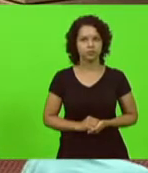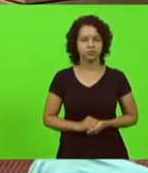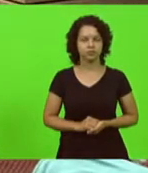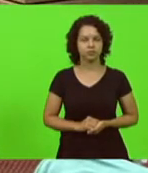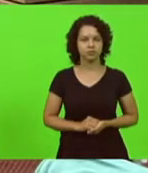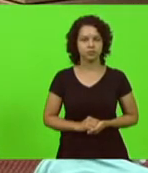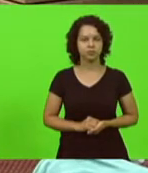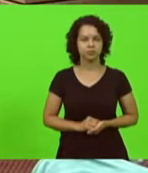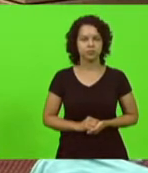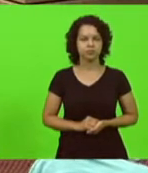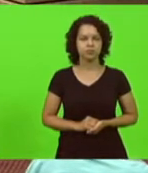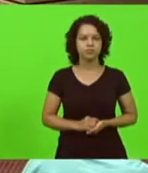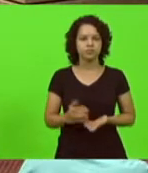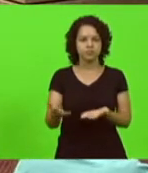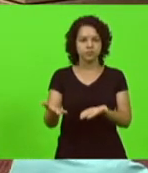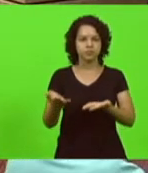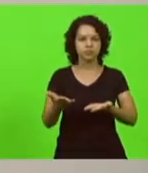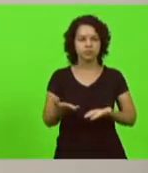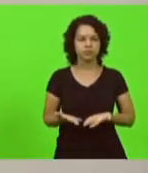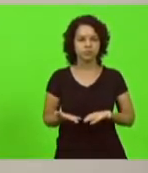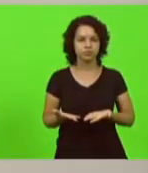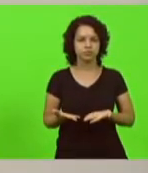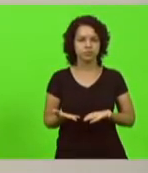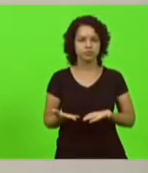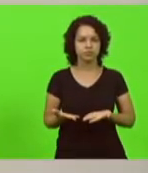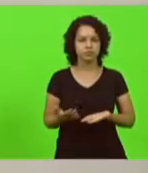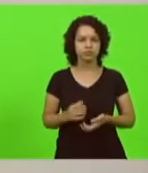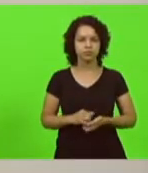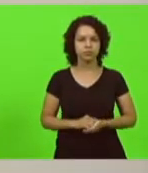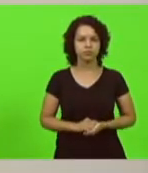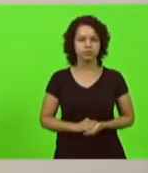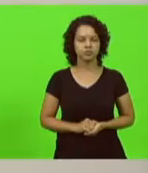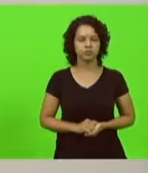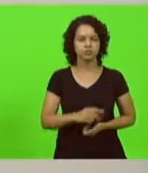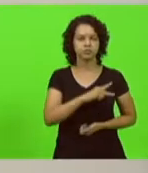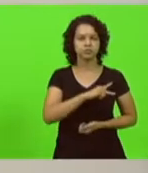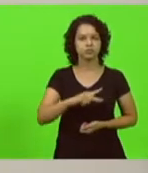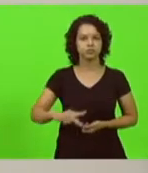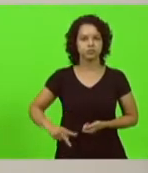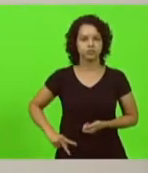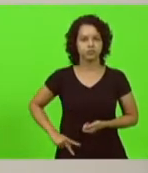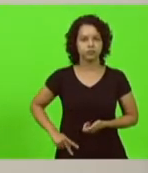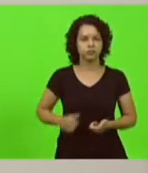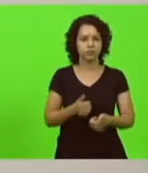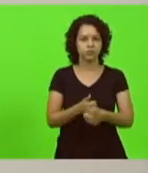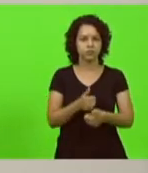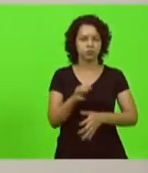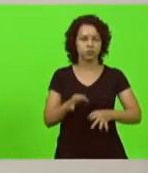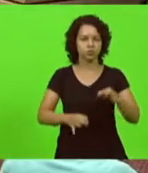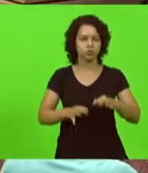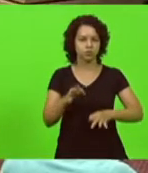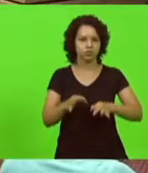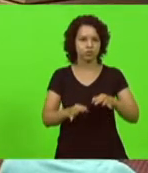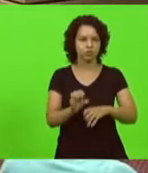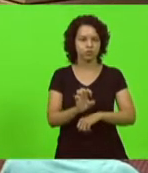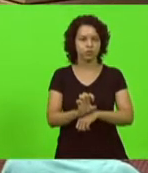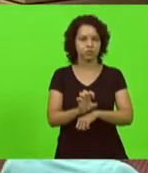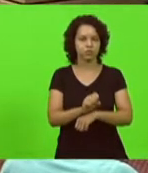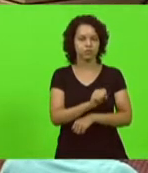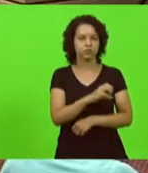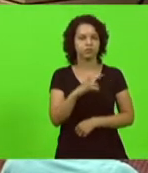Convido o excelentíssimo senhor presidente do Tribunal de Justiça do Estado de Santa